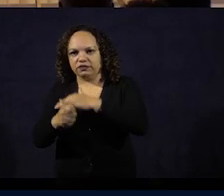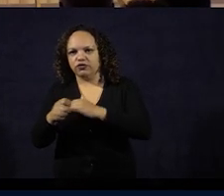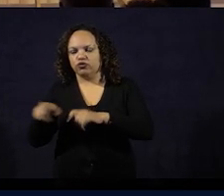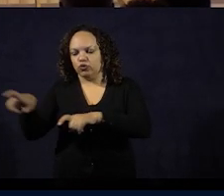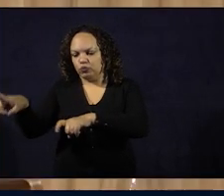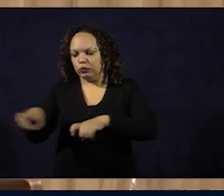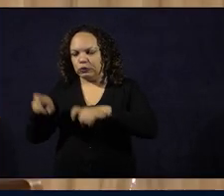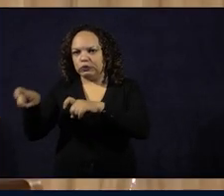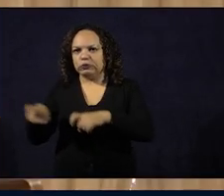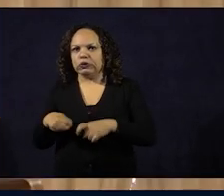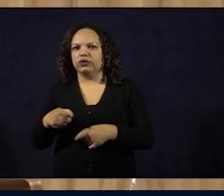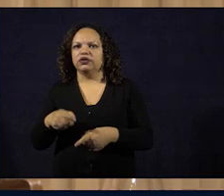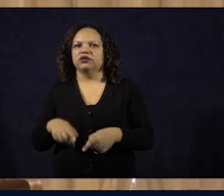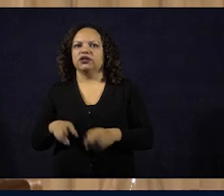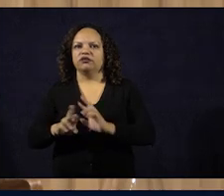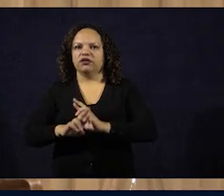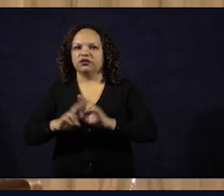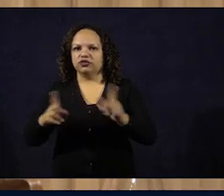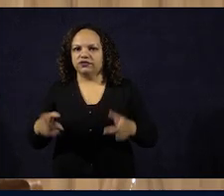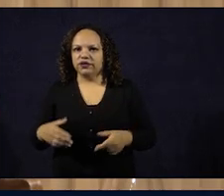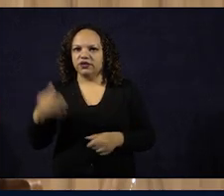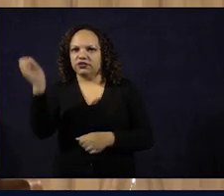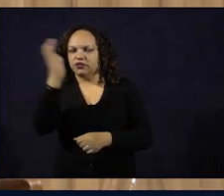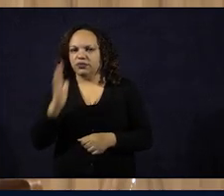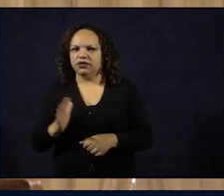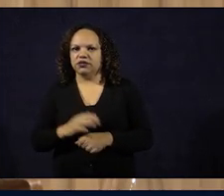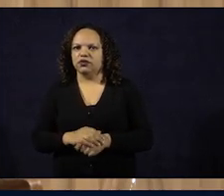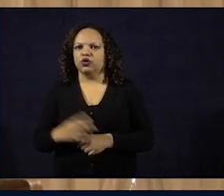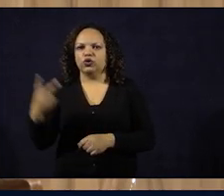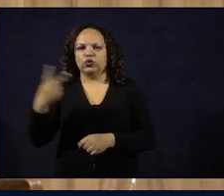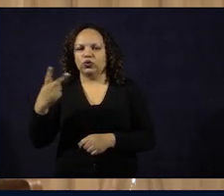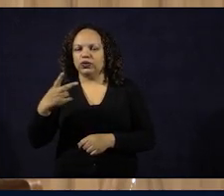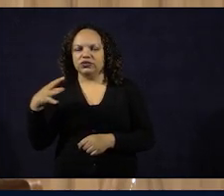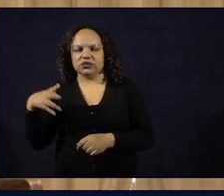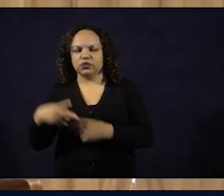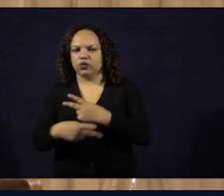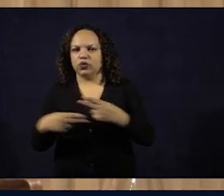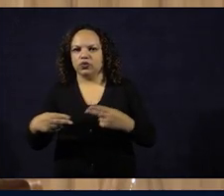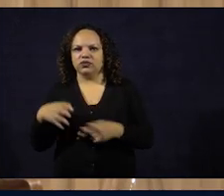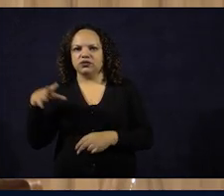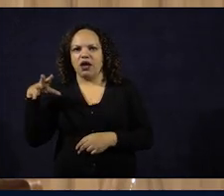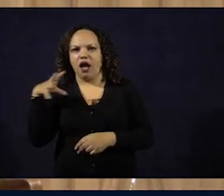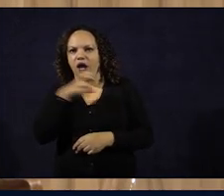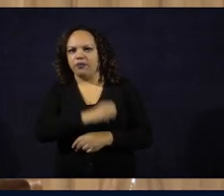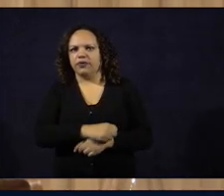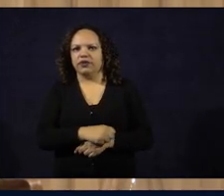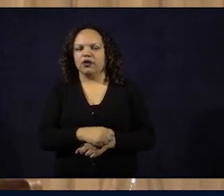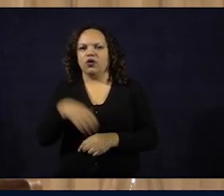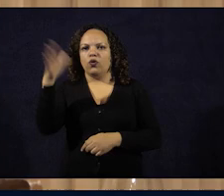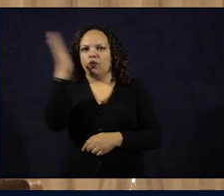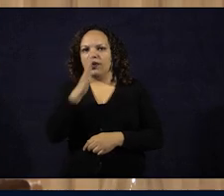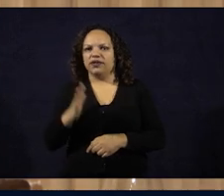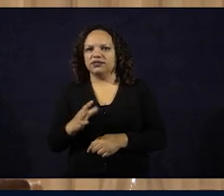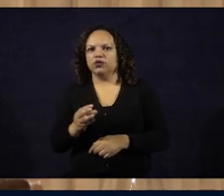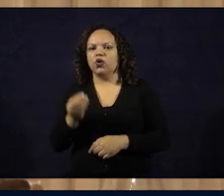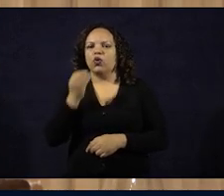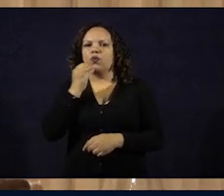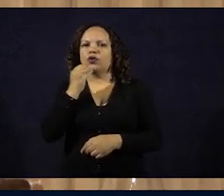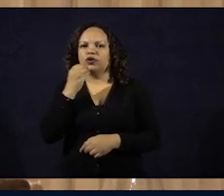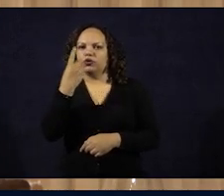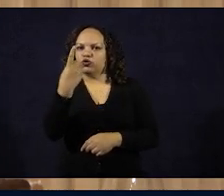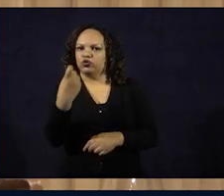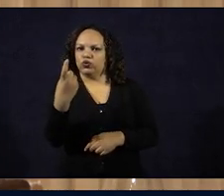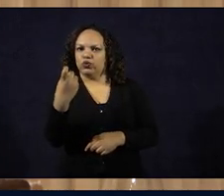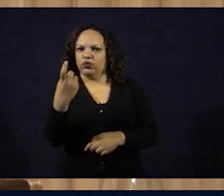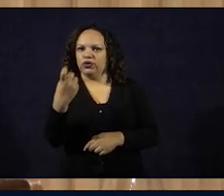lá fazendo a diferença para o Brasil. Duas mensagens rápidas. A primeira, o Brasil tem uma oportunidade